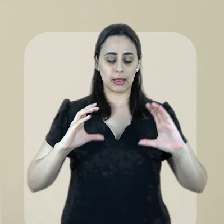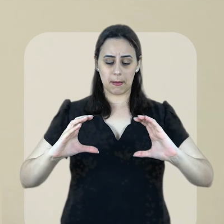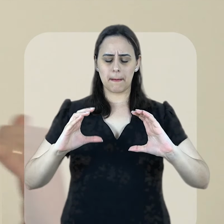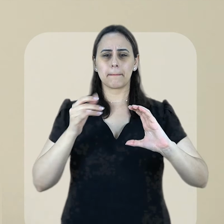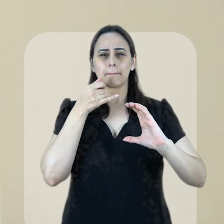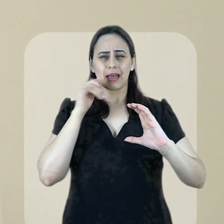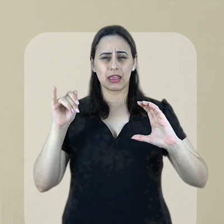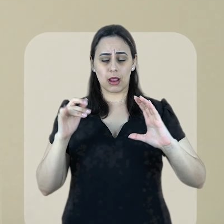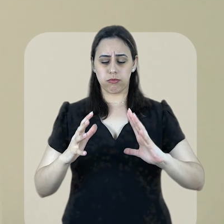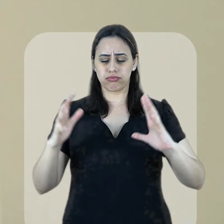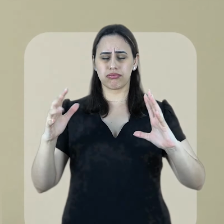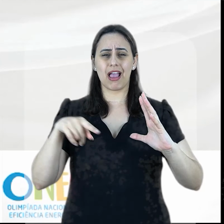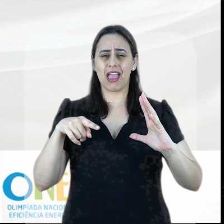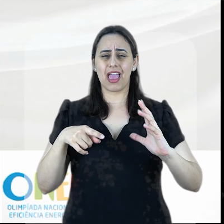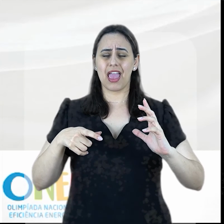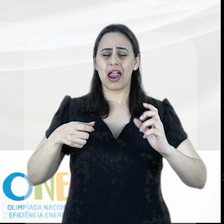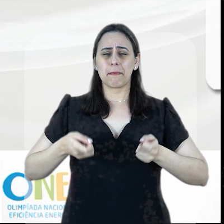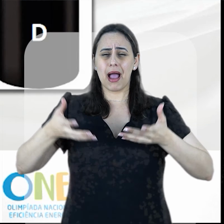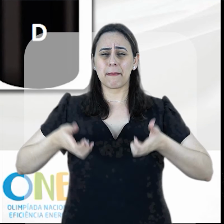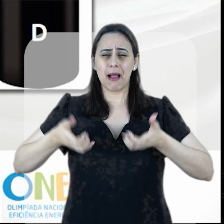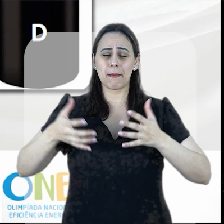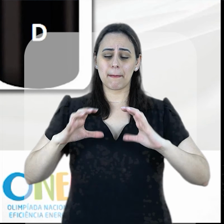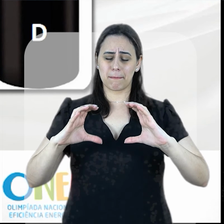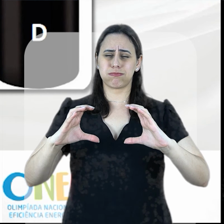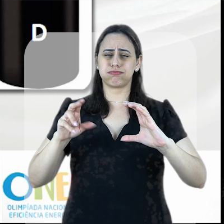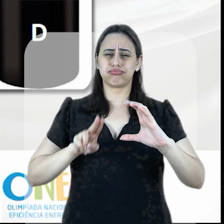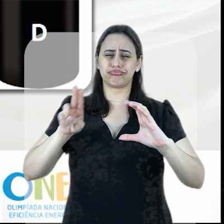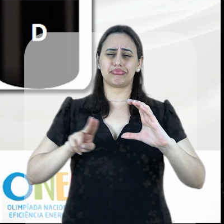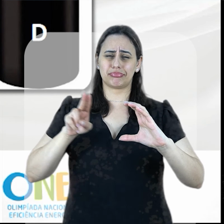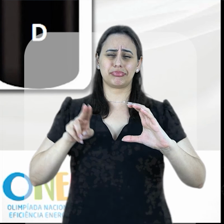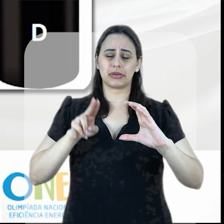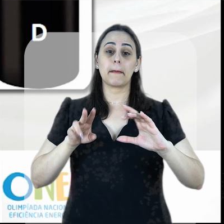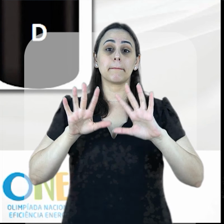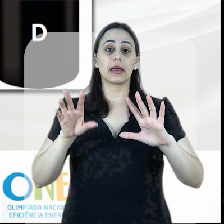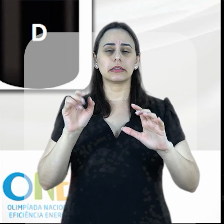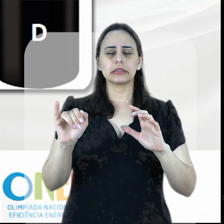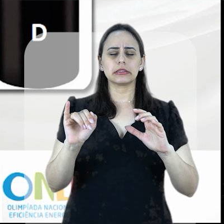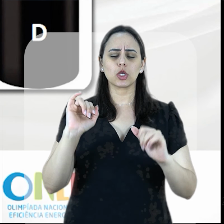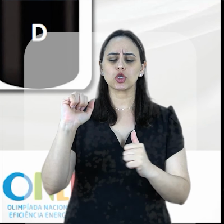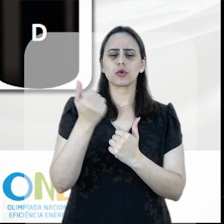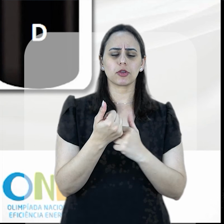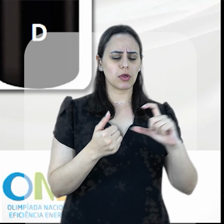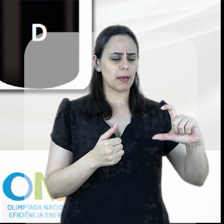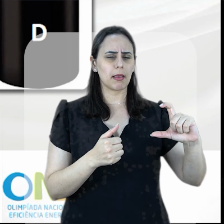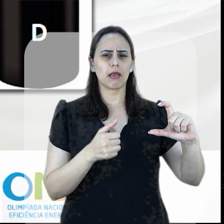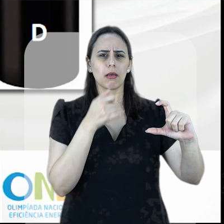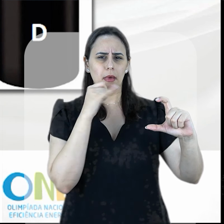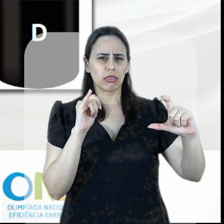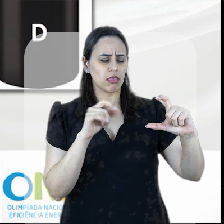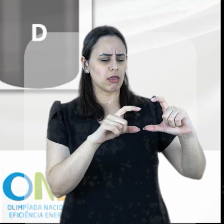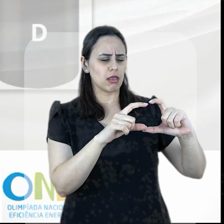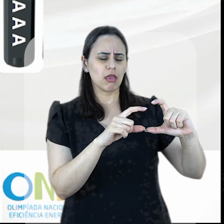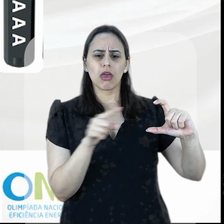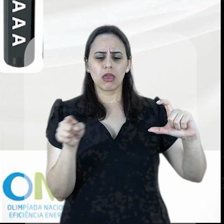bateria grande que vai gastar bastante energia. Se eu trocar por uma bateria, uma pilha menorzinha, continuo o mesmo serviço, continuo fazendo a atividade